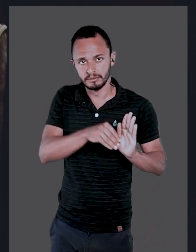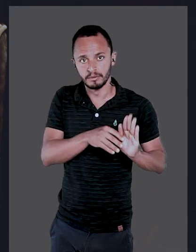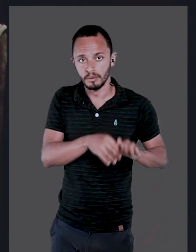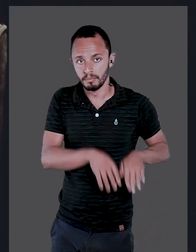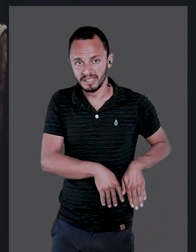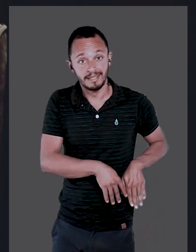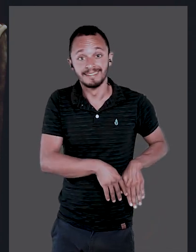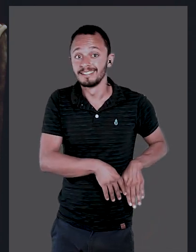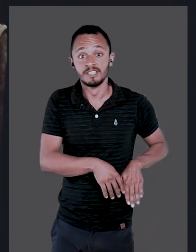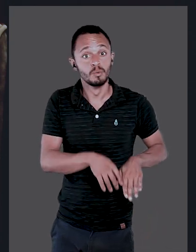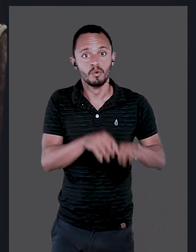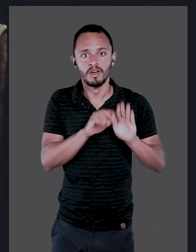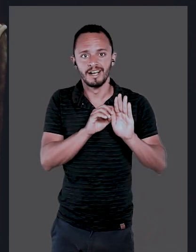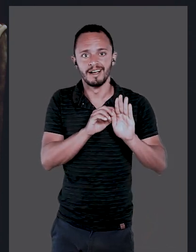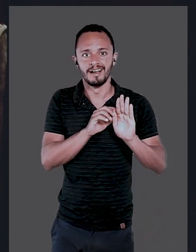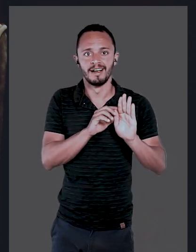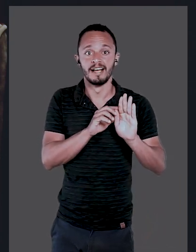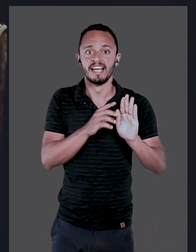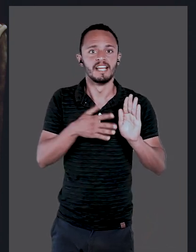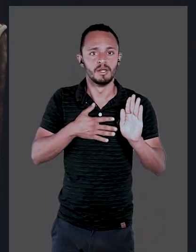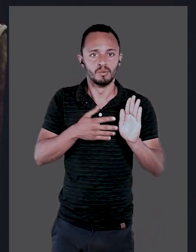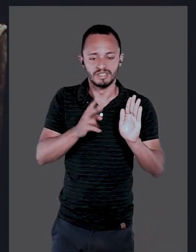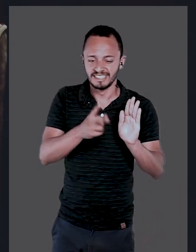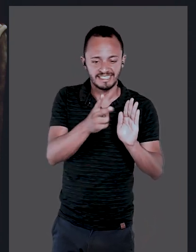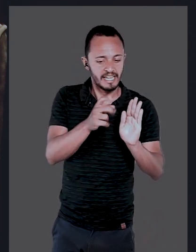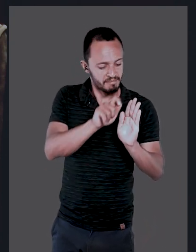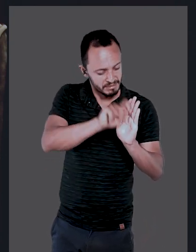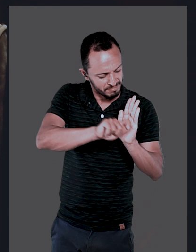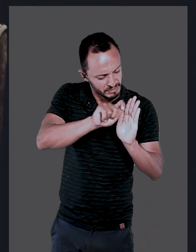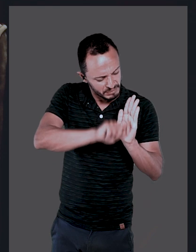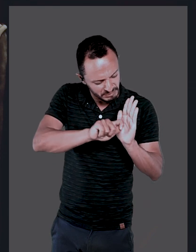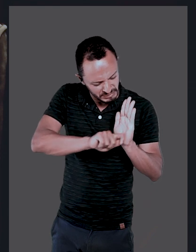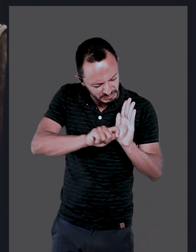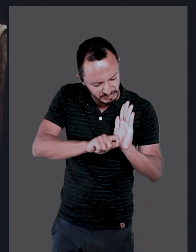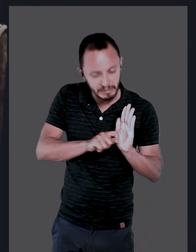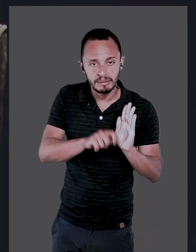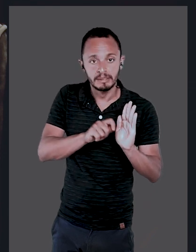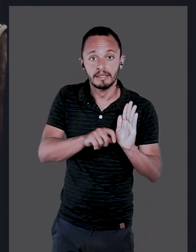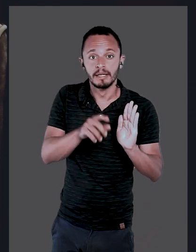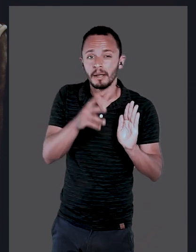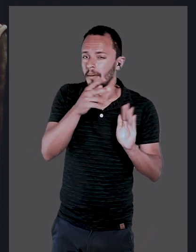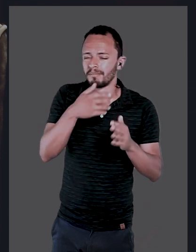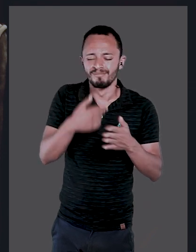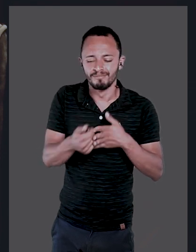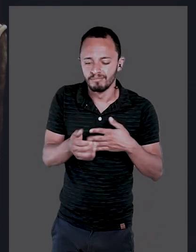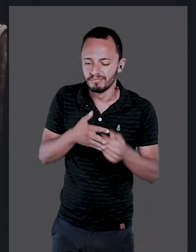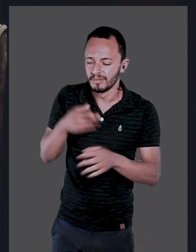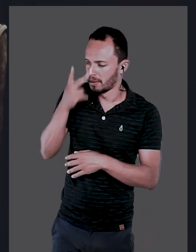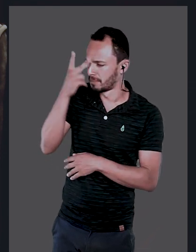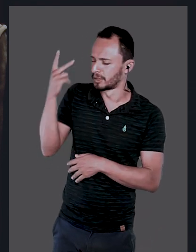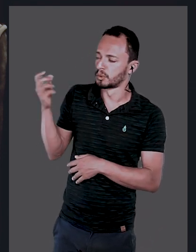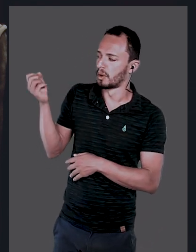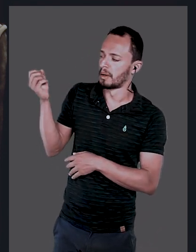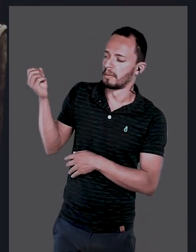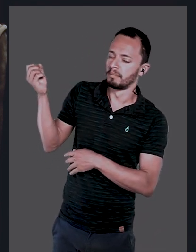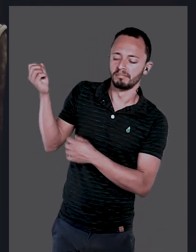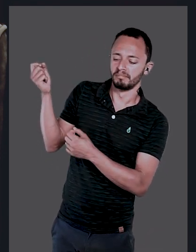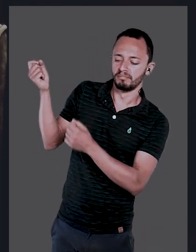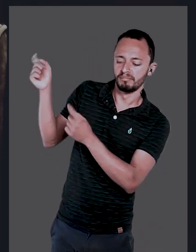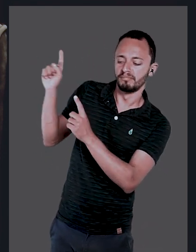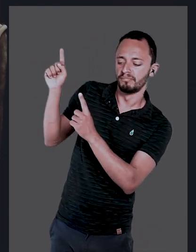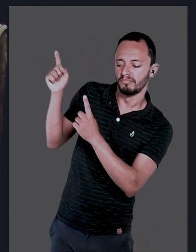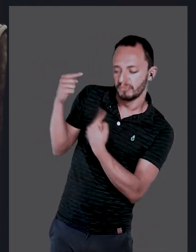escrever. E por mais desiludido, por mais agredido que eu estivesse, por mais que alguém possa algum dia